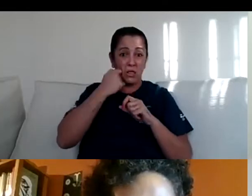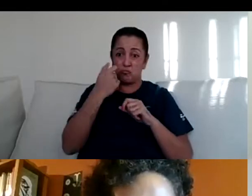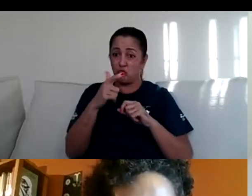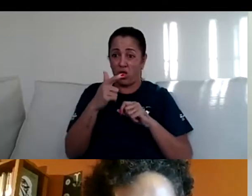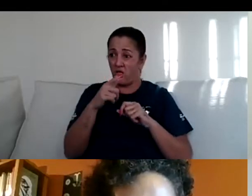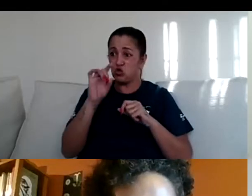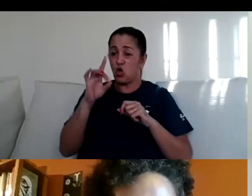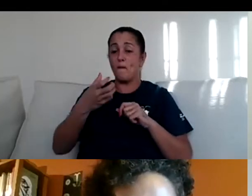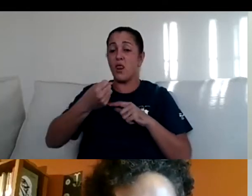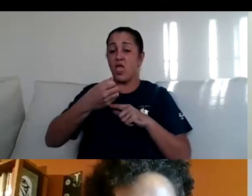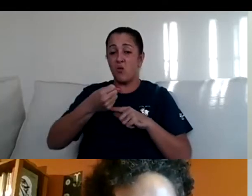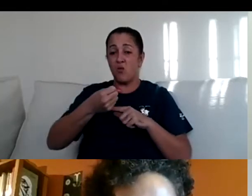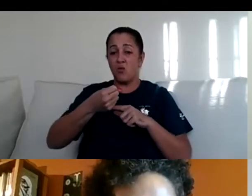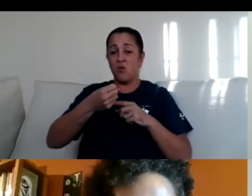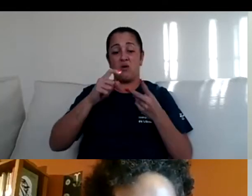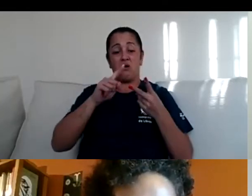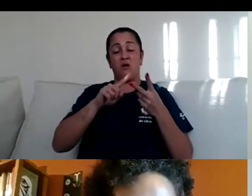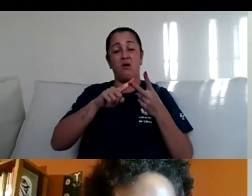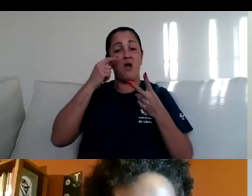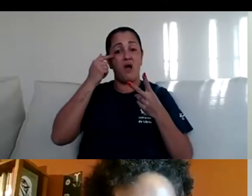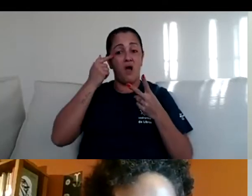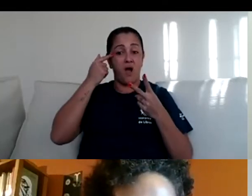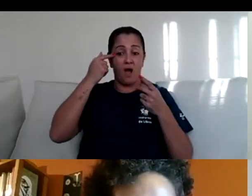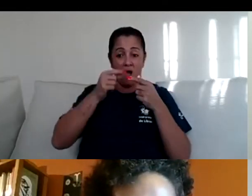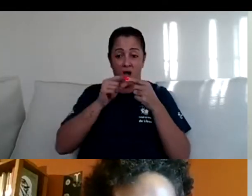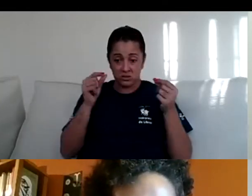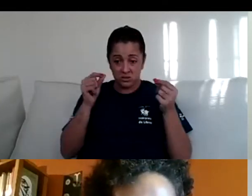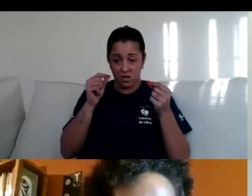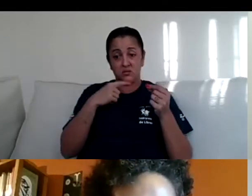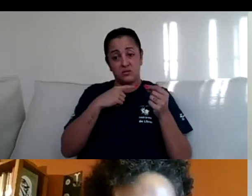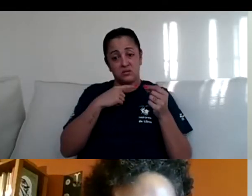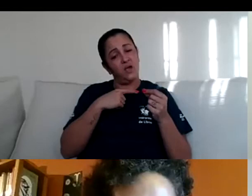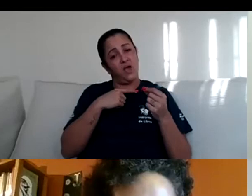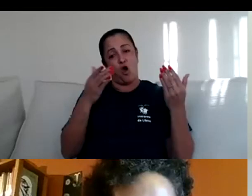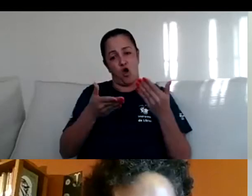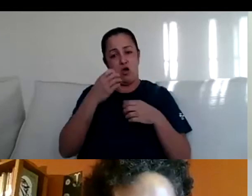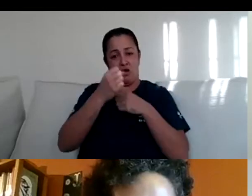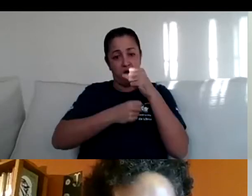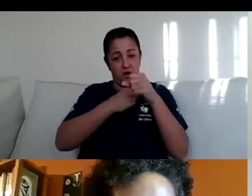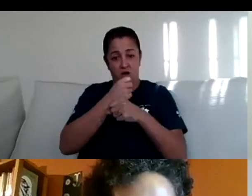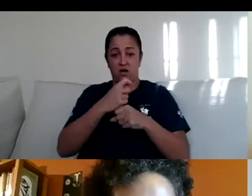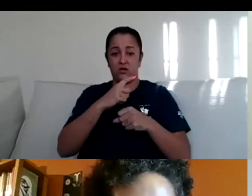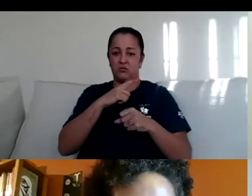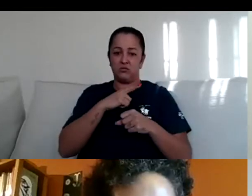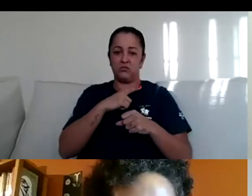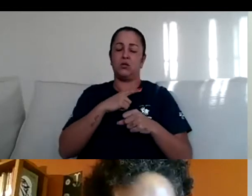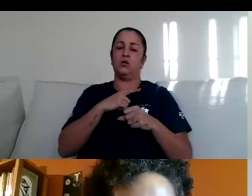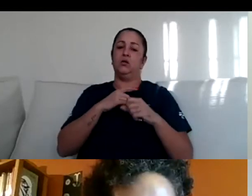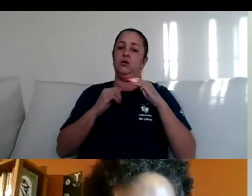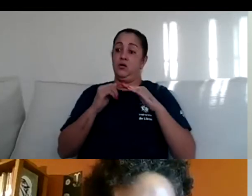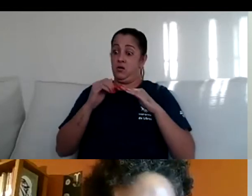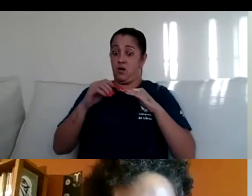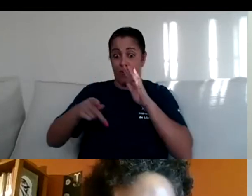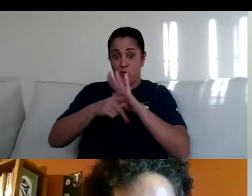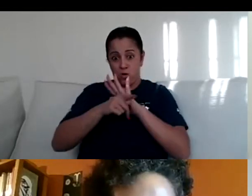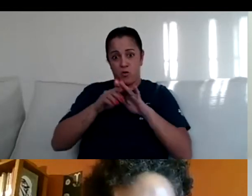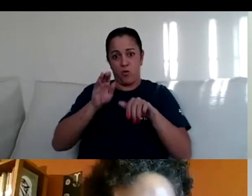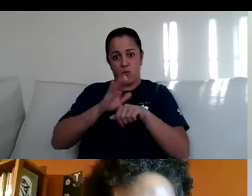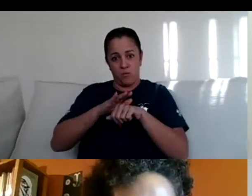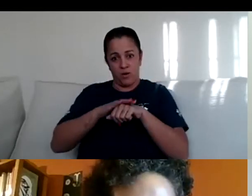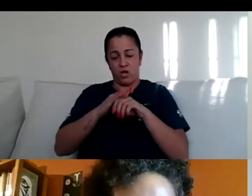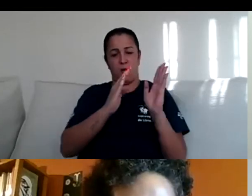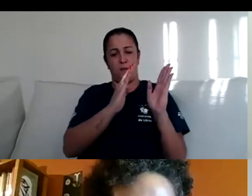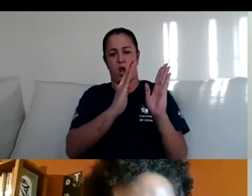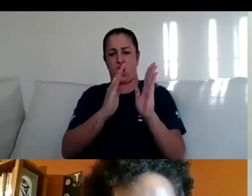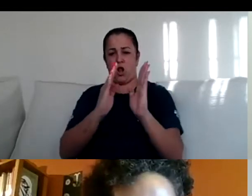asiáticos? E esse ano, né, com a chegada do acervo, né, e o trabalho, o clube de